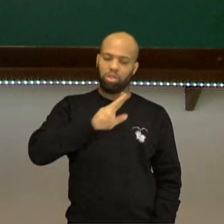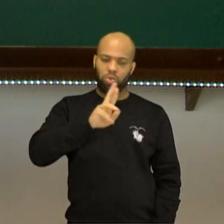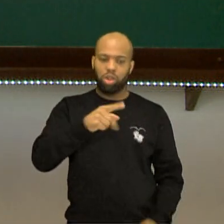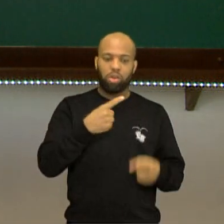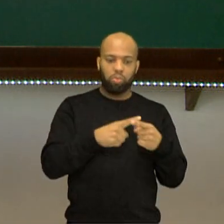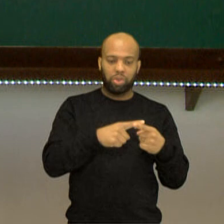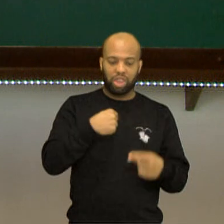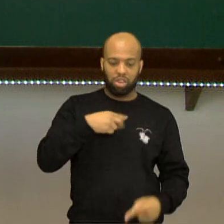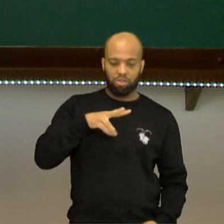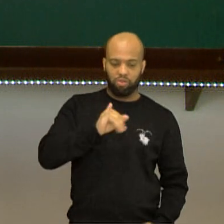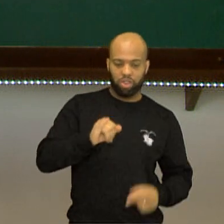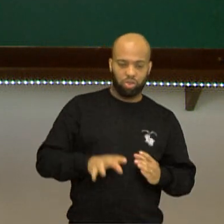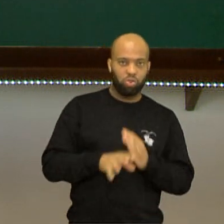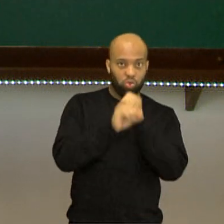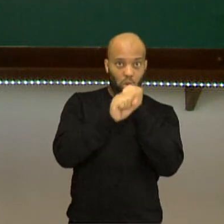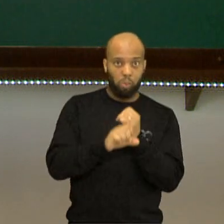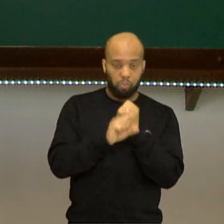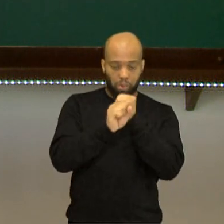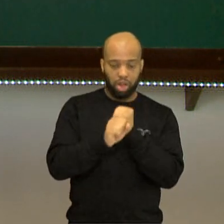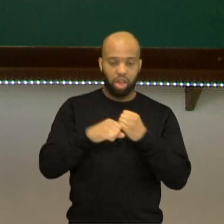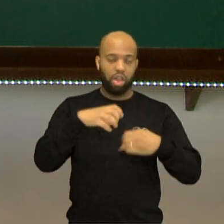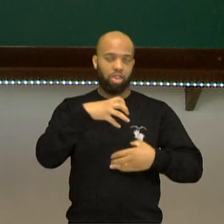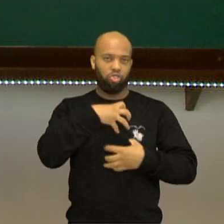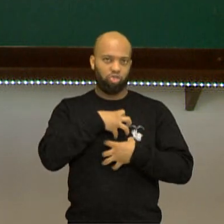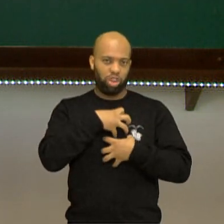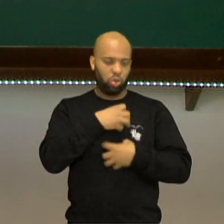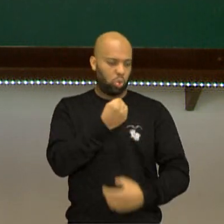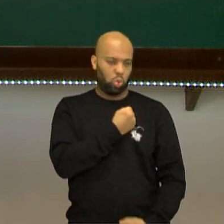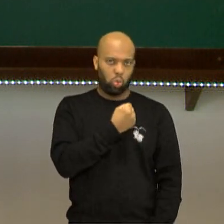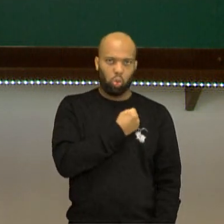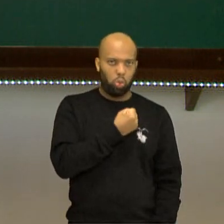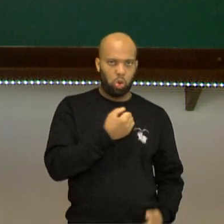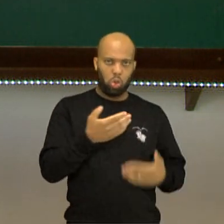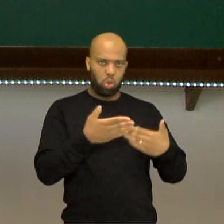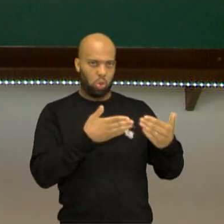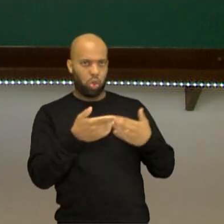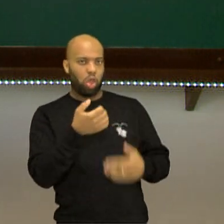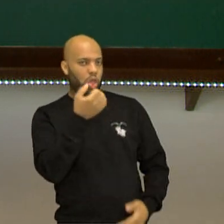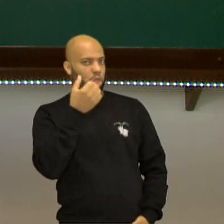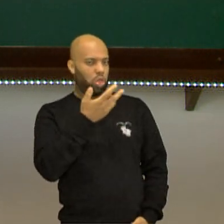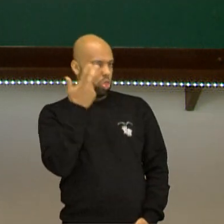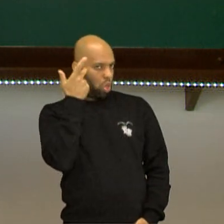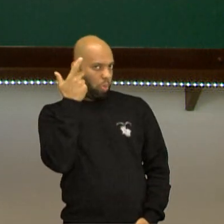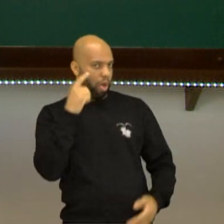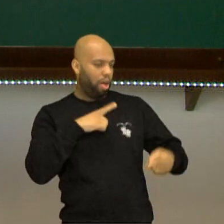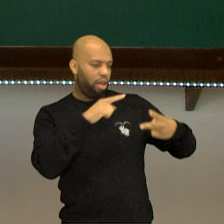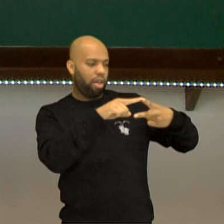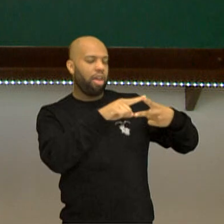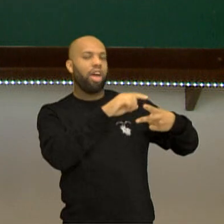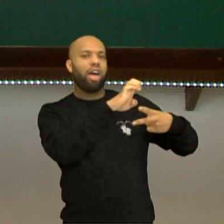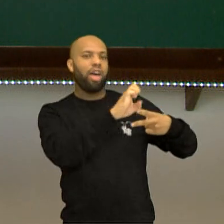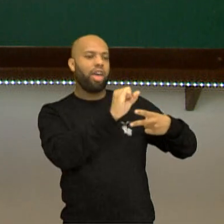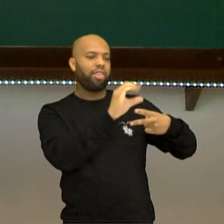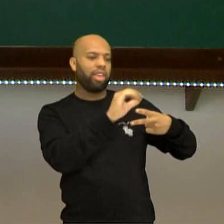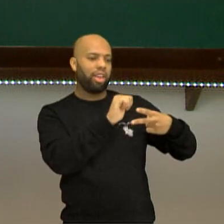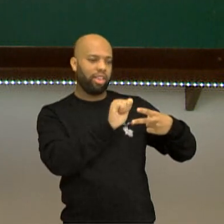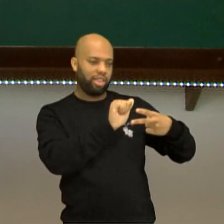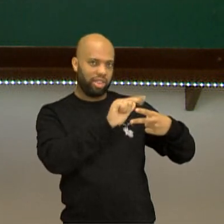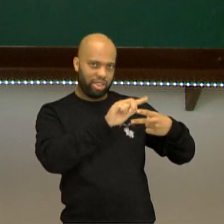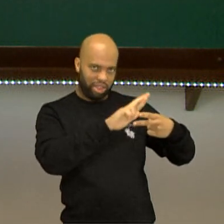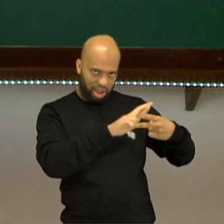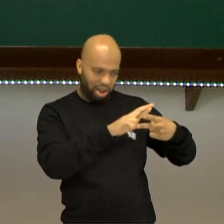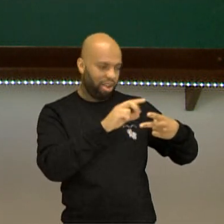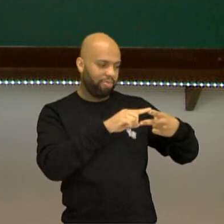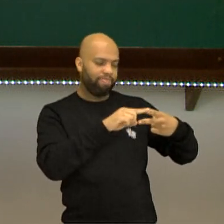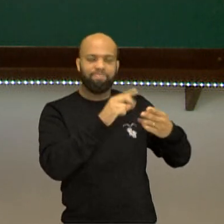uma soma de um sistema numérico escalar comum, eu vou só somar ele em relação ao